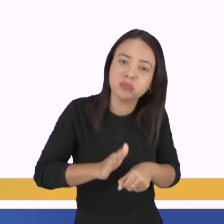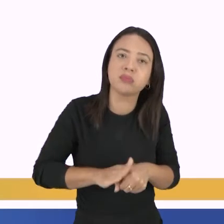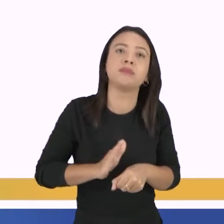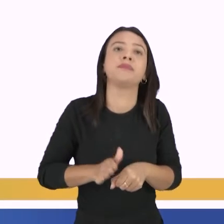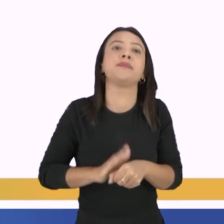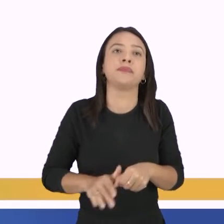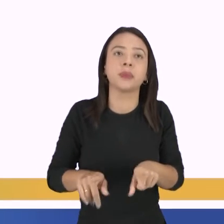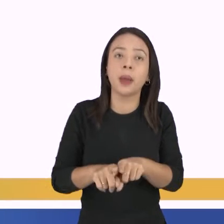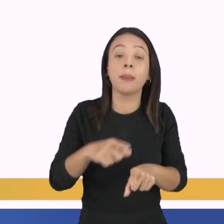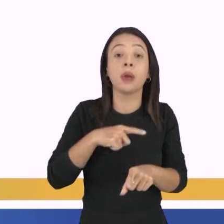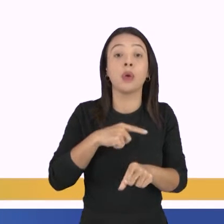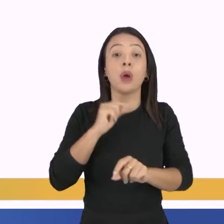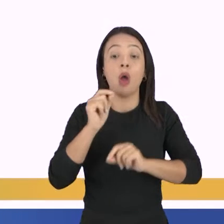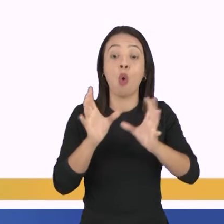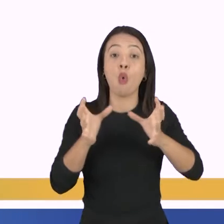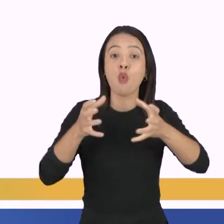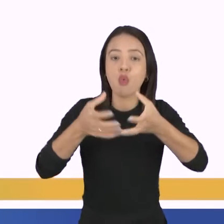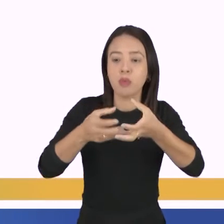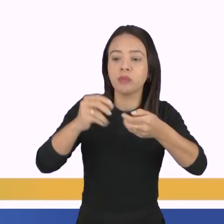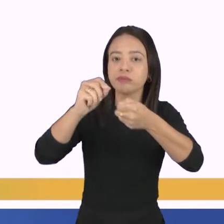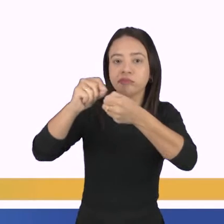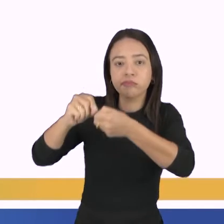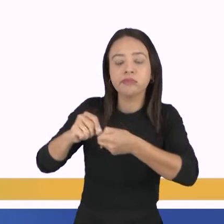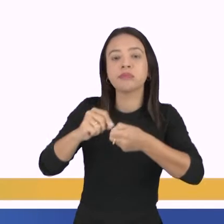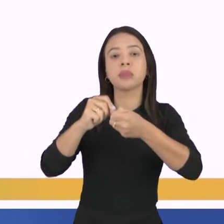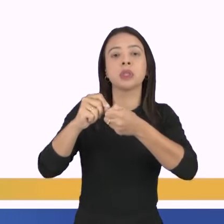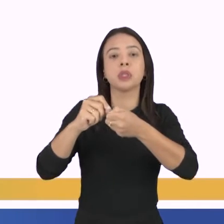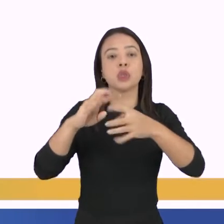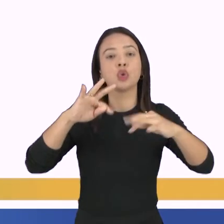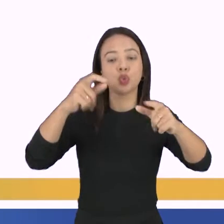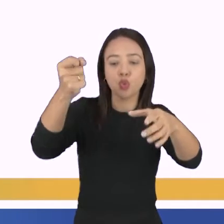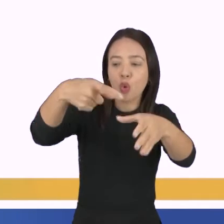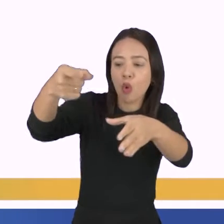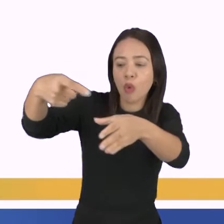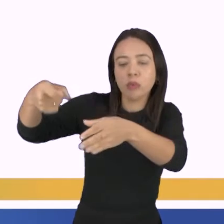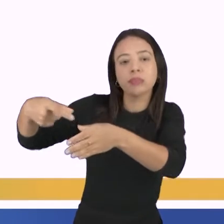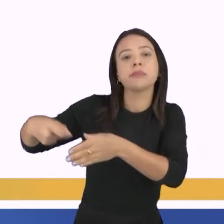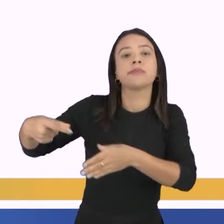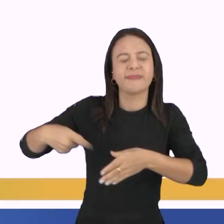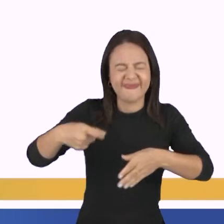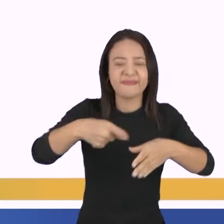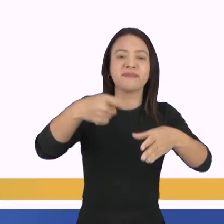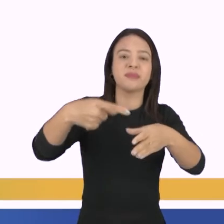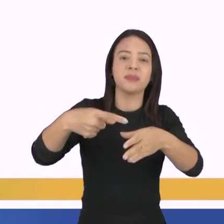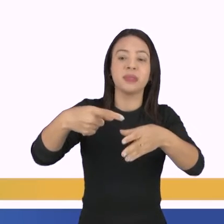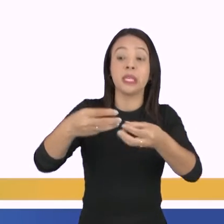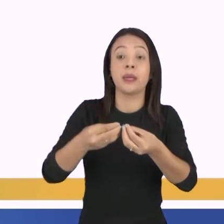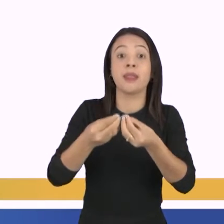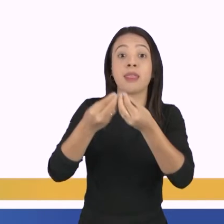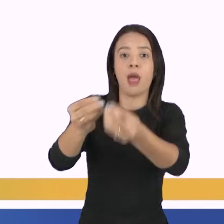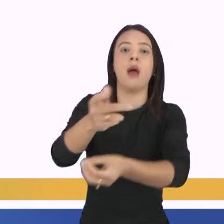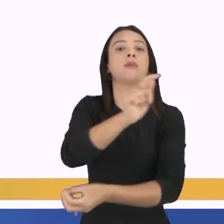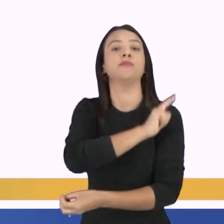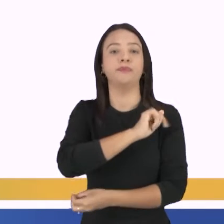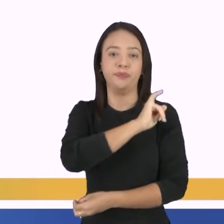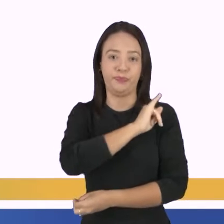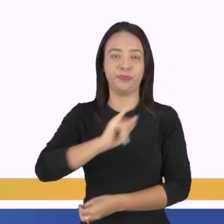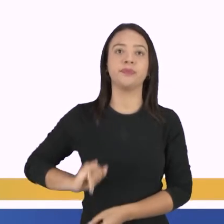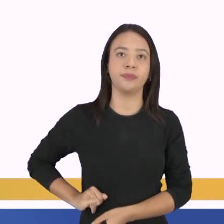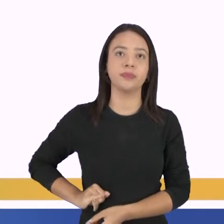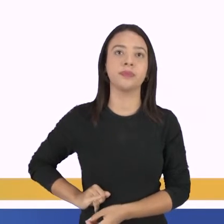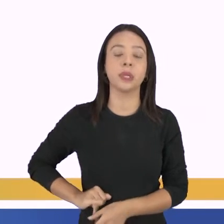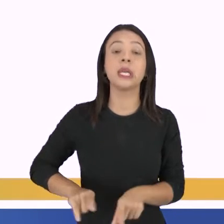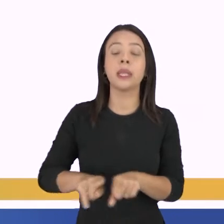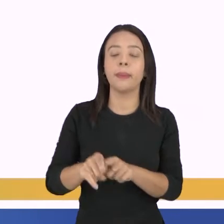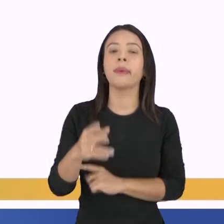grupos para produzir, para a sobrevivência e a produção, né, excedente era fornecida para o imperador. Algo interessante